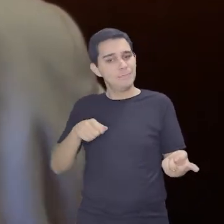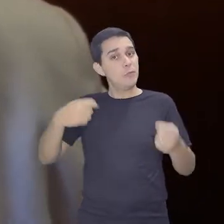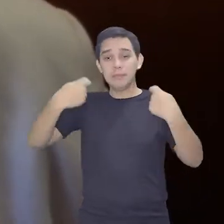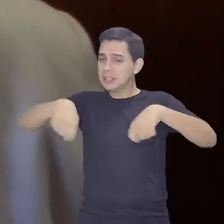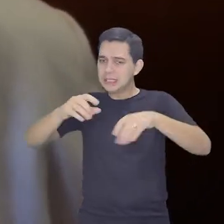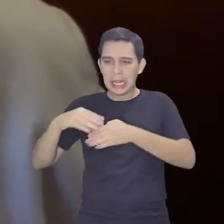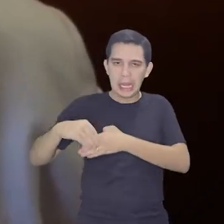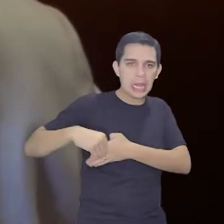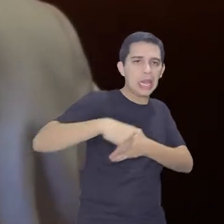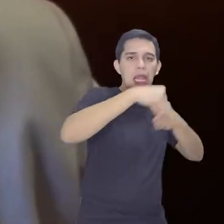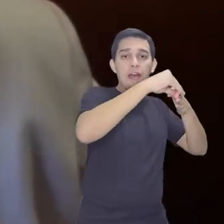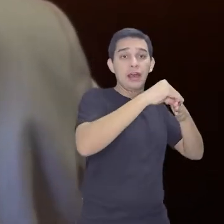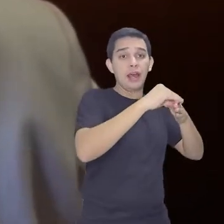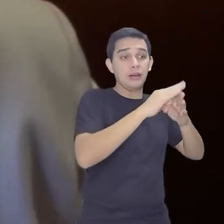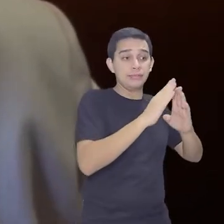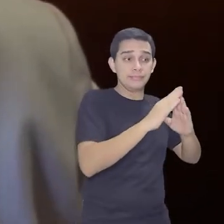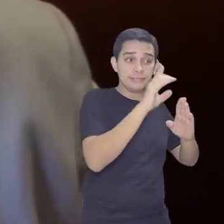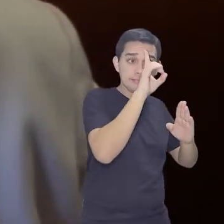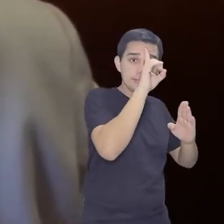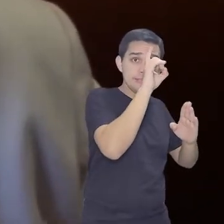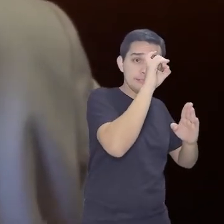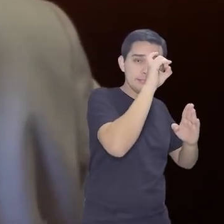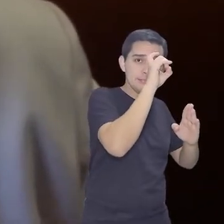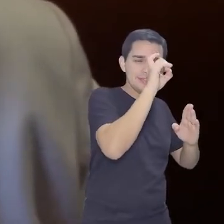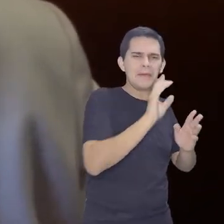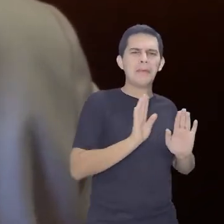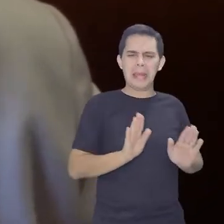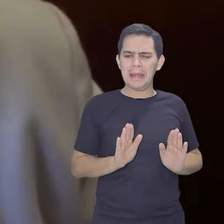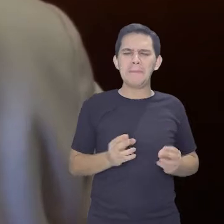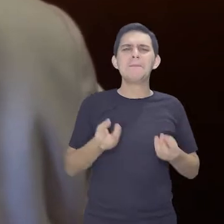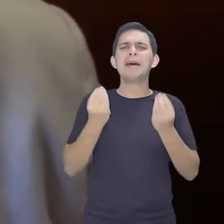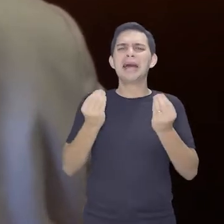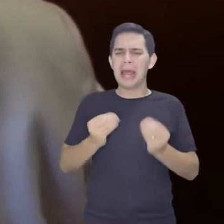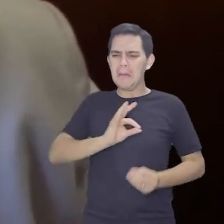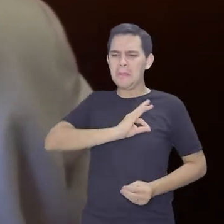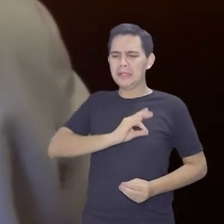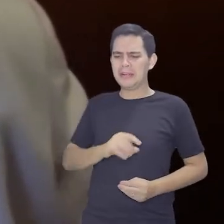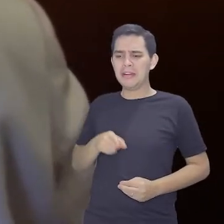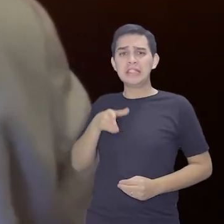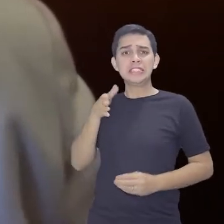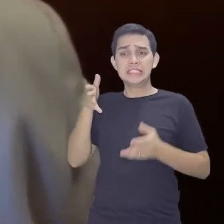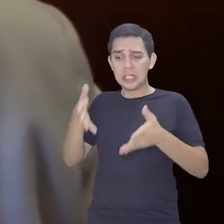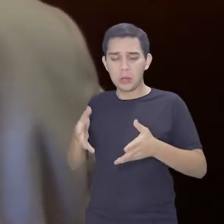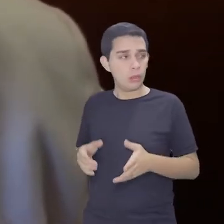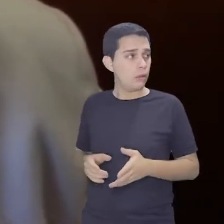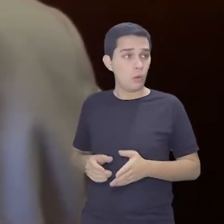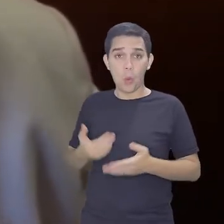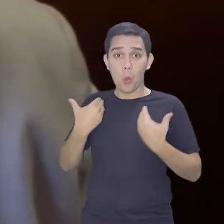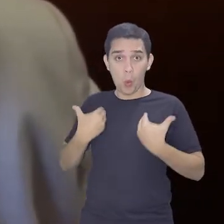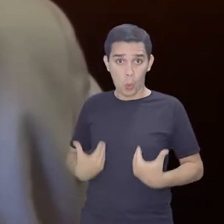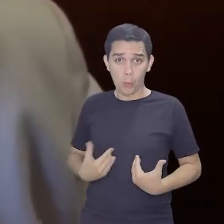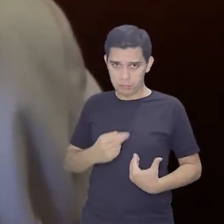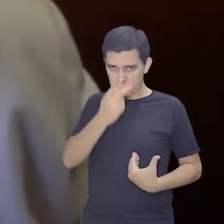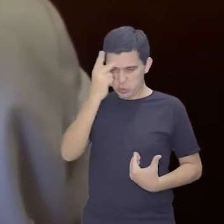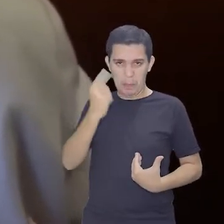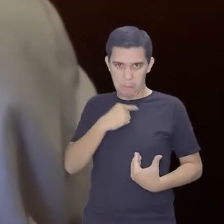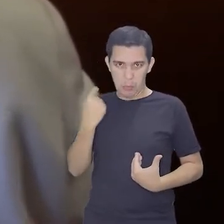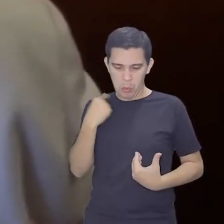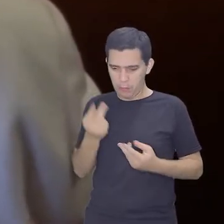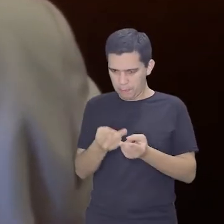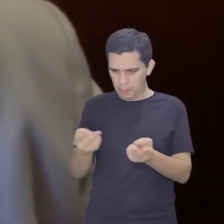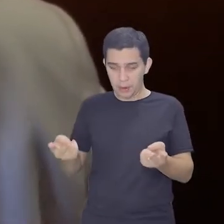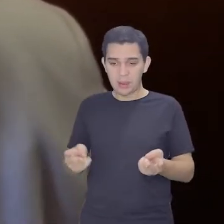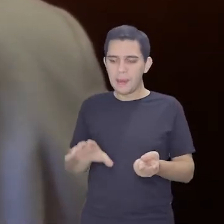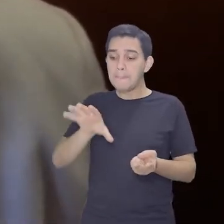vítimas estavam mortas e que, portanto, não houve nenhuma intenção de socorrer, mas simplesmente de remover o cadáver do local. E isso